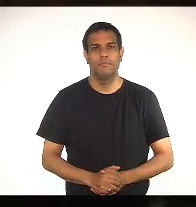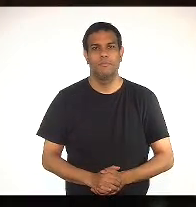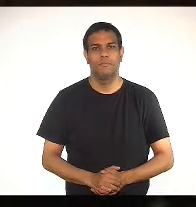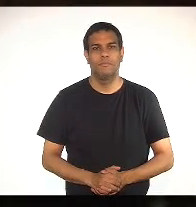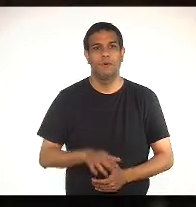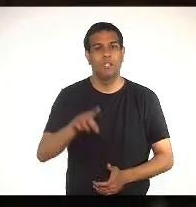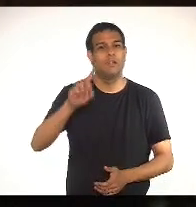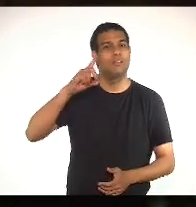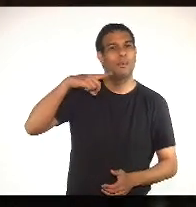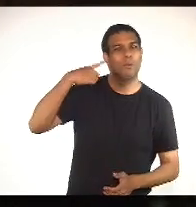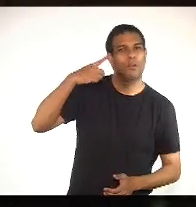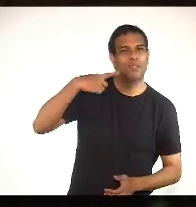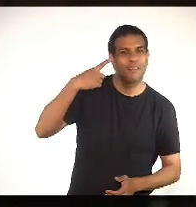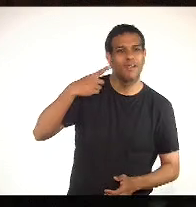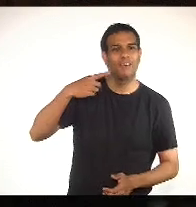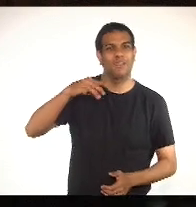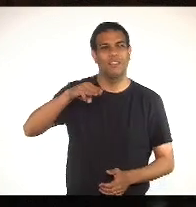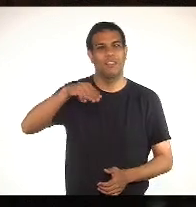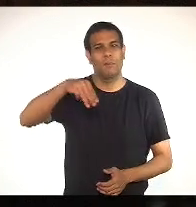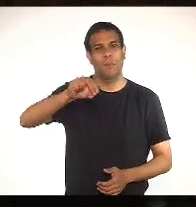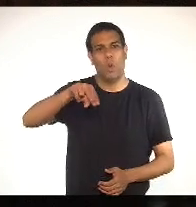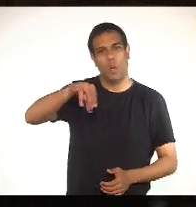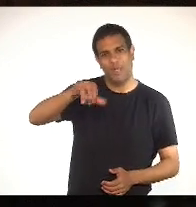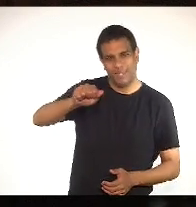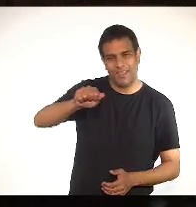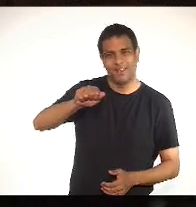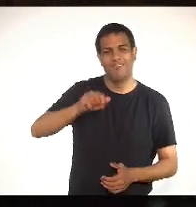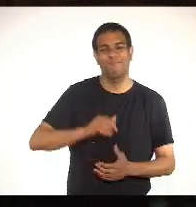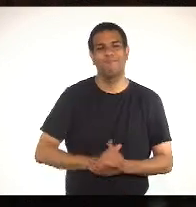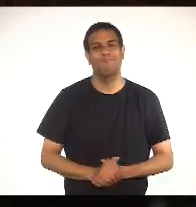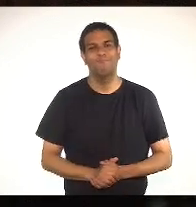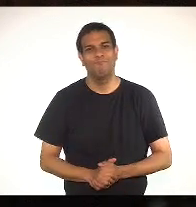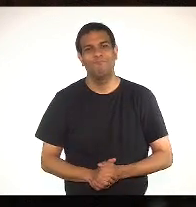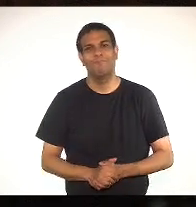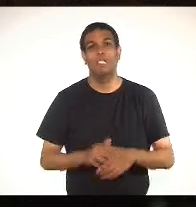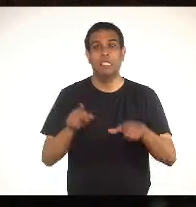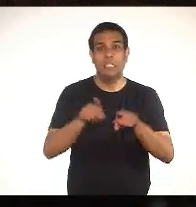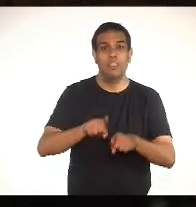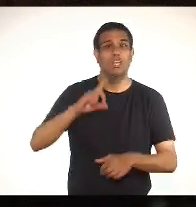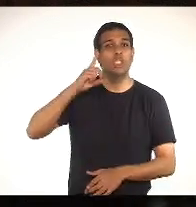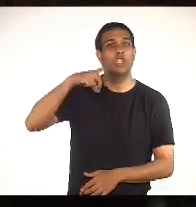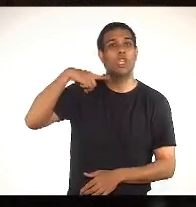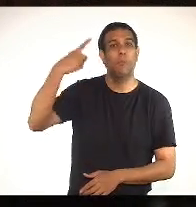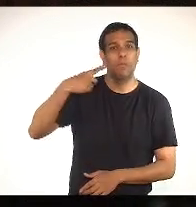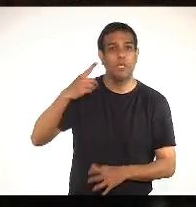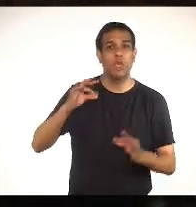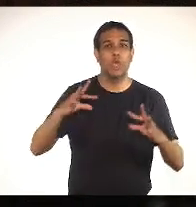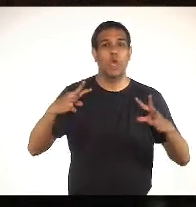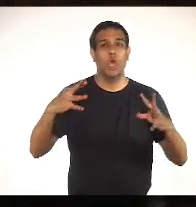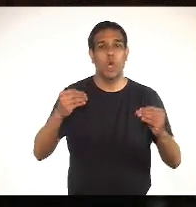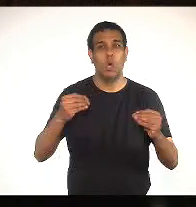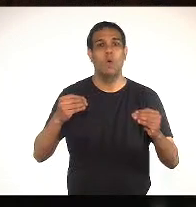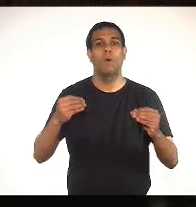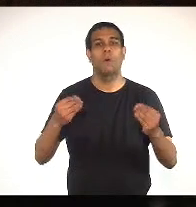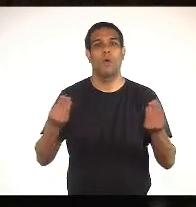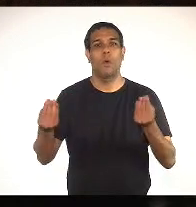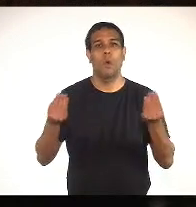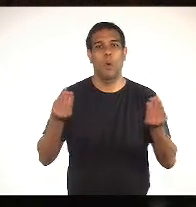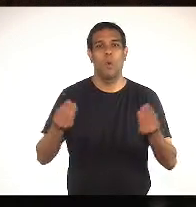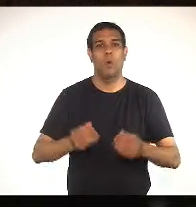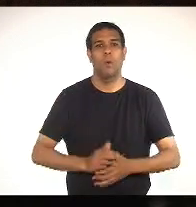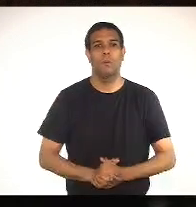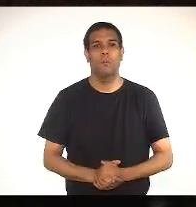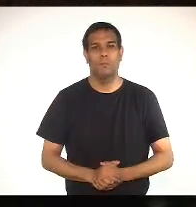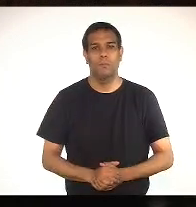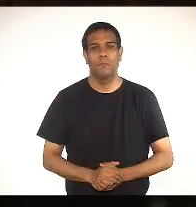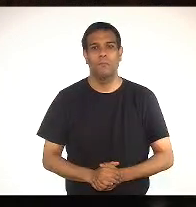Senhora deputada Mônica Francisco, também deputado Eliamar Coelho, demais parlamentares que estão ainda